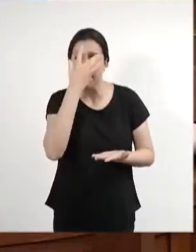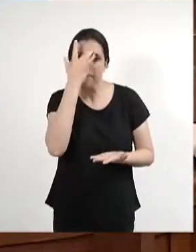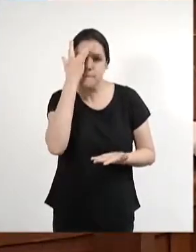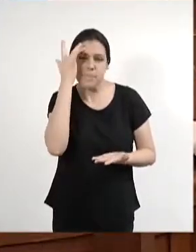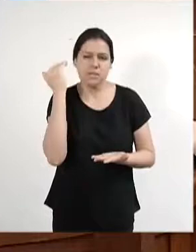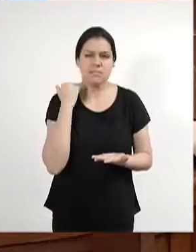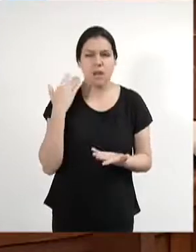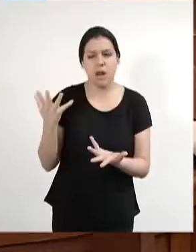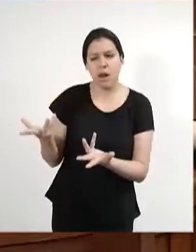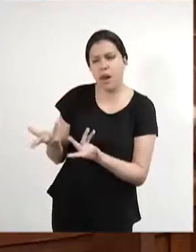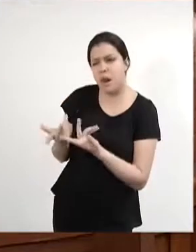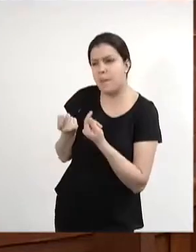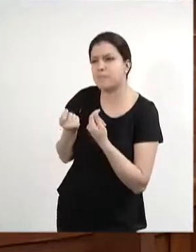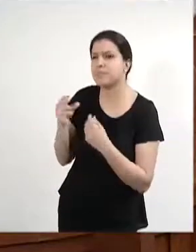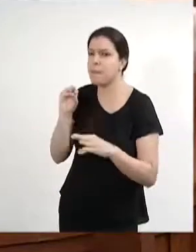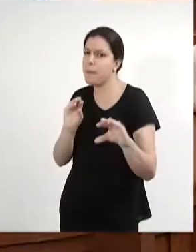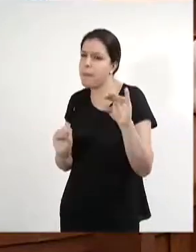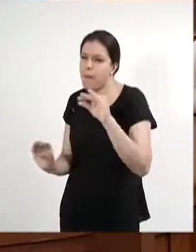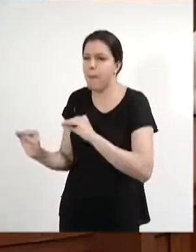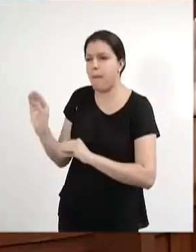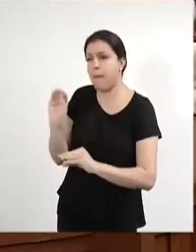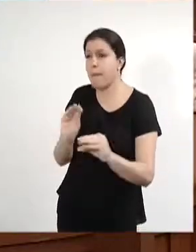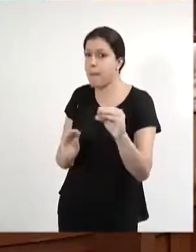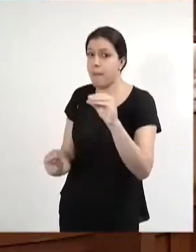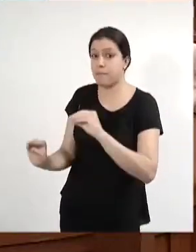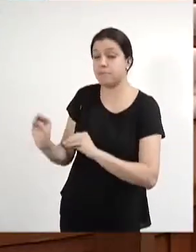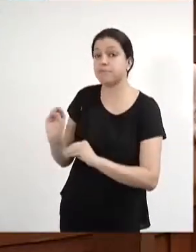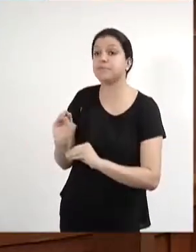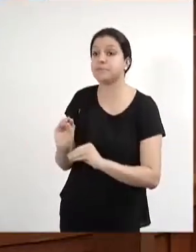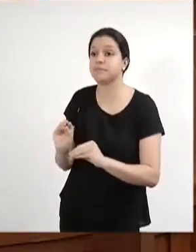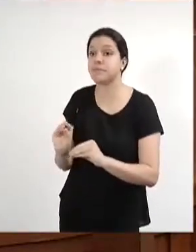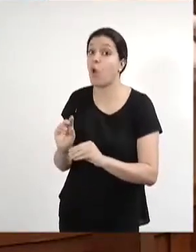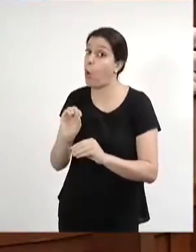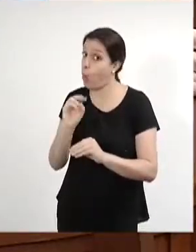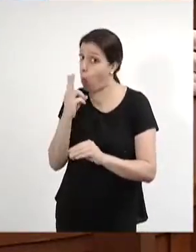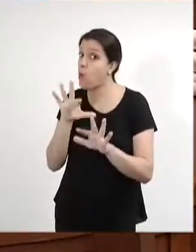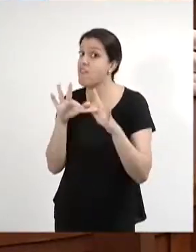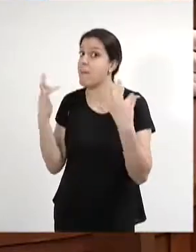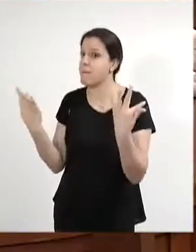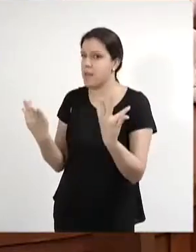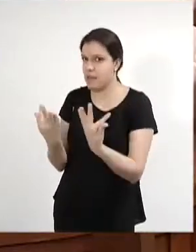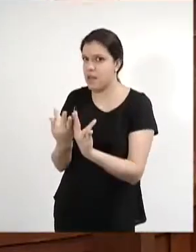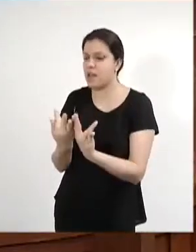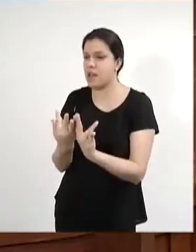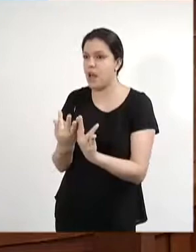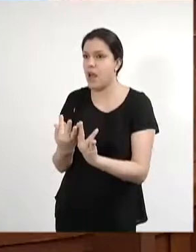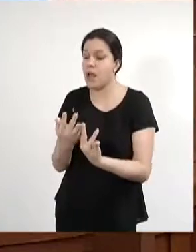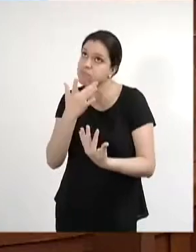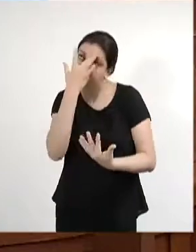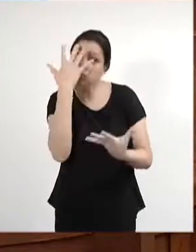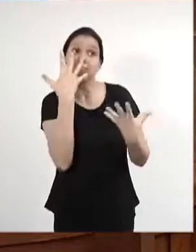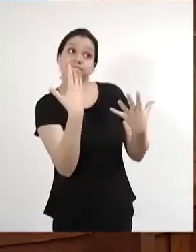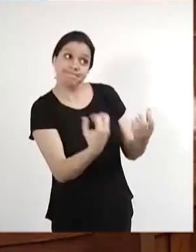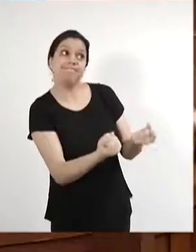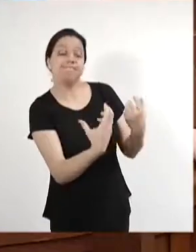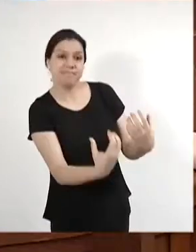a fazer isso, ou muitas vezes até por familiares, e acaba entrando numa ciranda